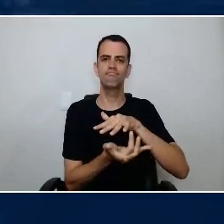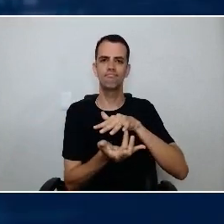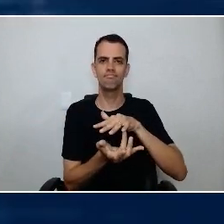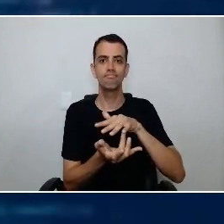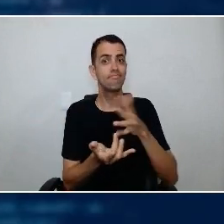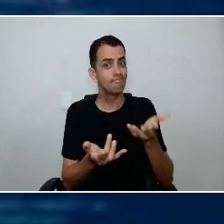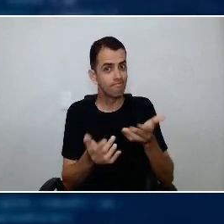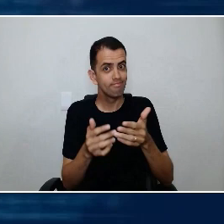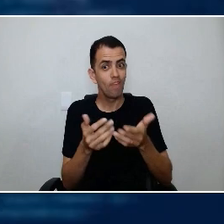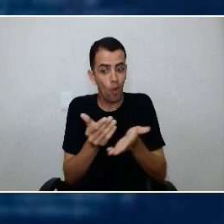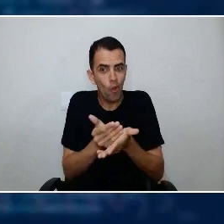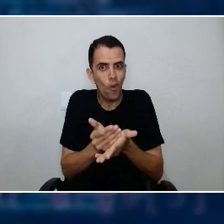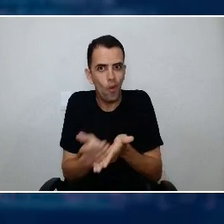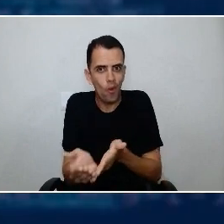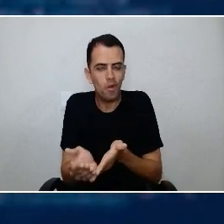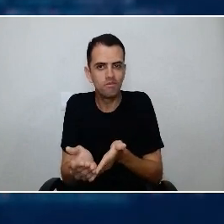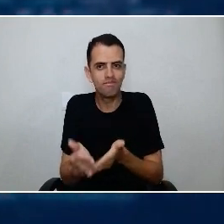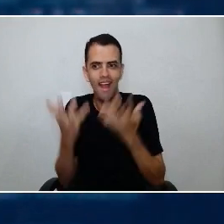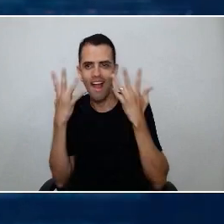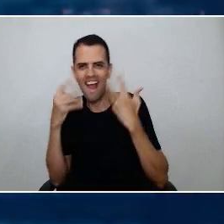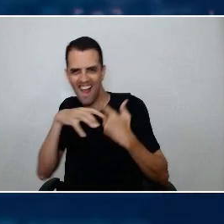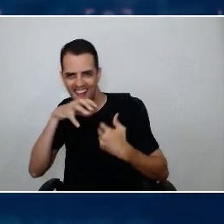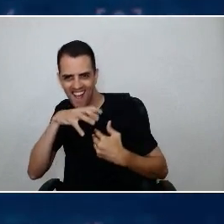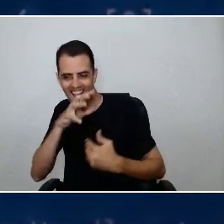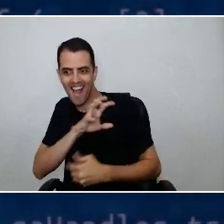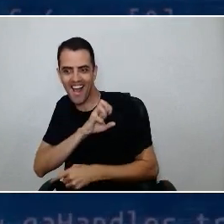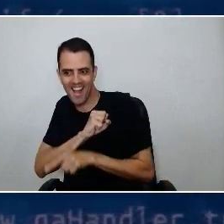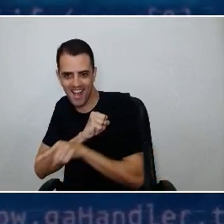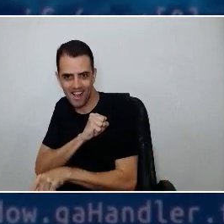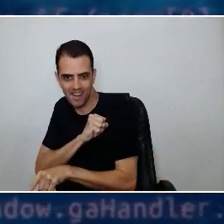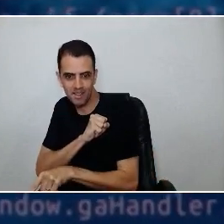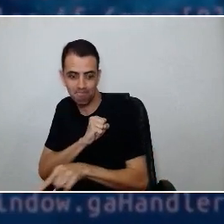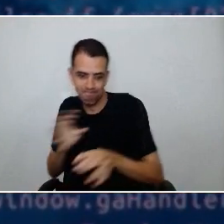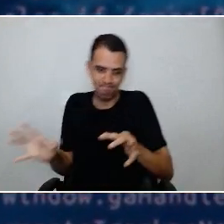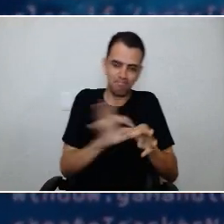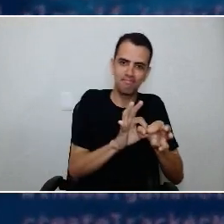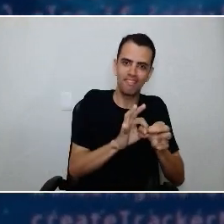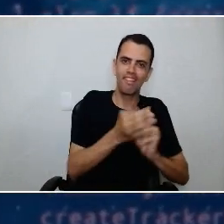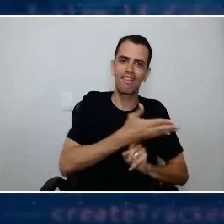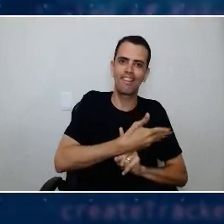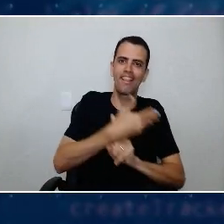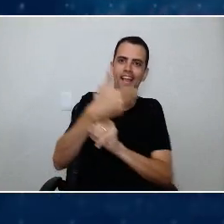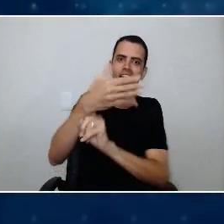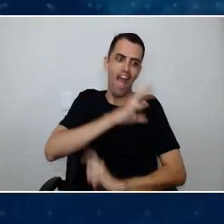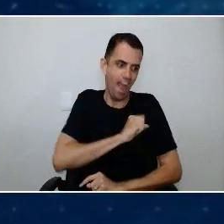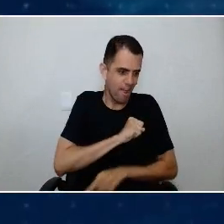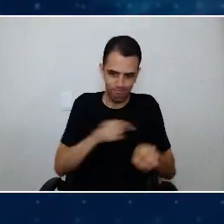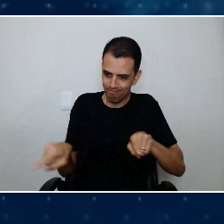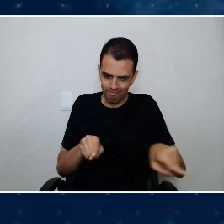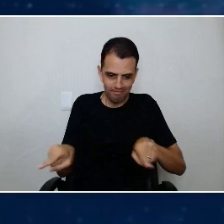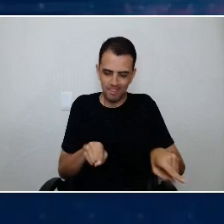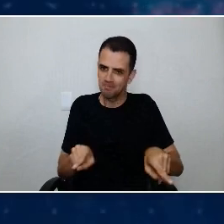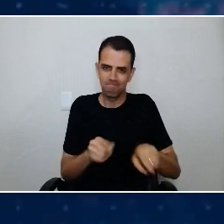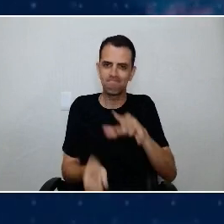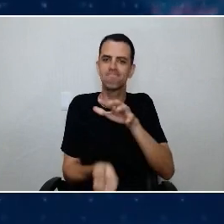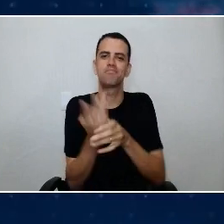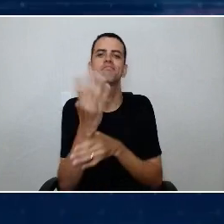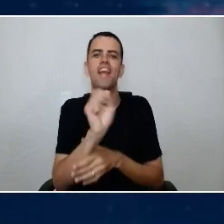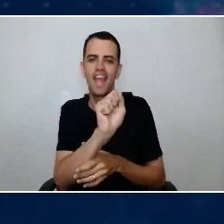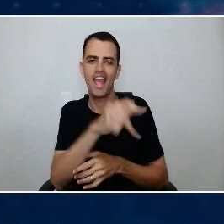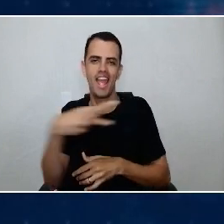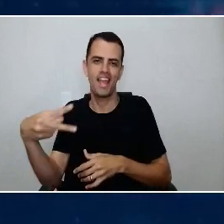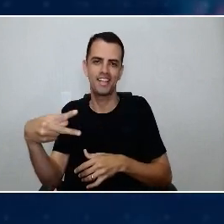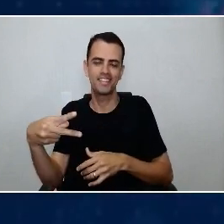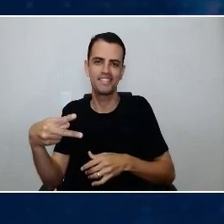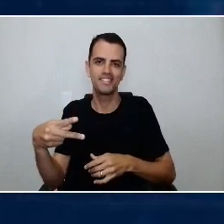que uniu animais e tecnologia então para desenvolver esse App eu já sabia como eu o que seria